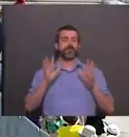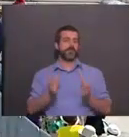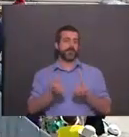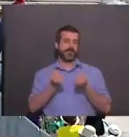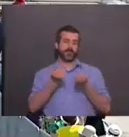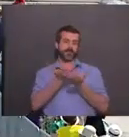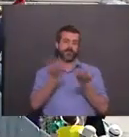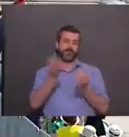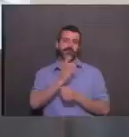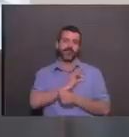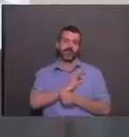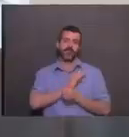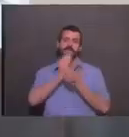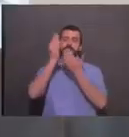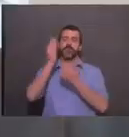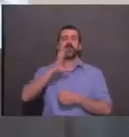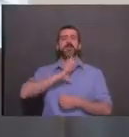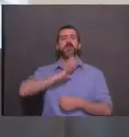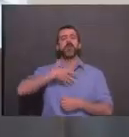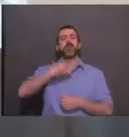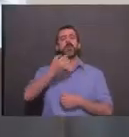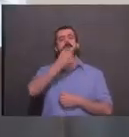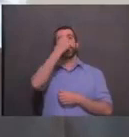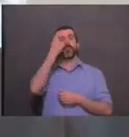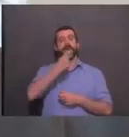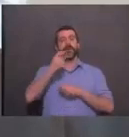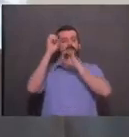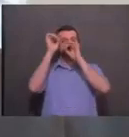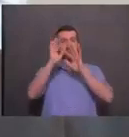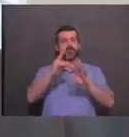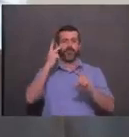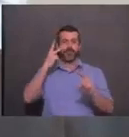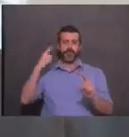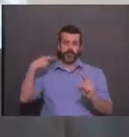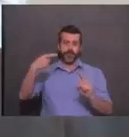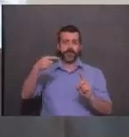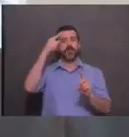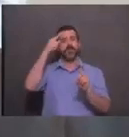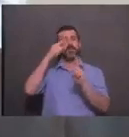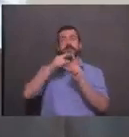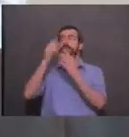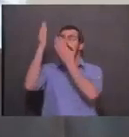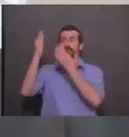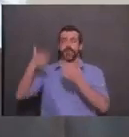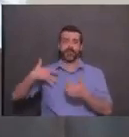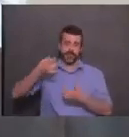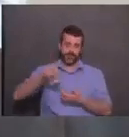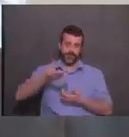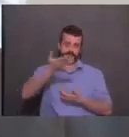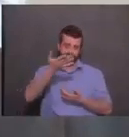livrai-nos de todo o mal, Senhor, e dai ao mundo a paz em nossos dias, para que, ajudados pela vossa